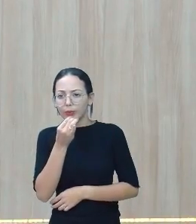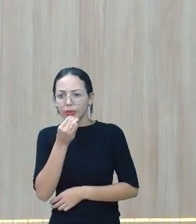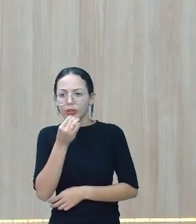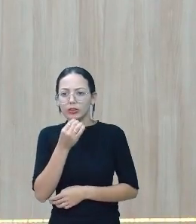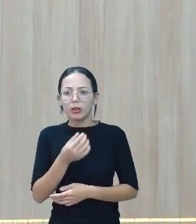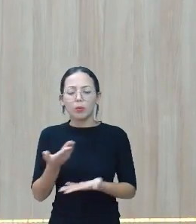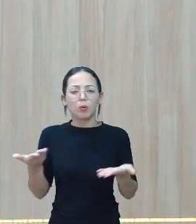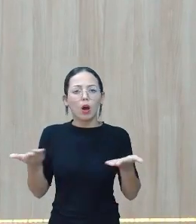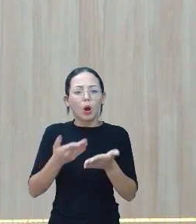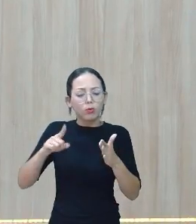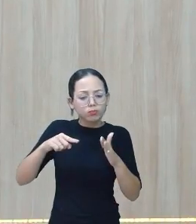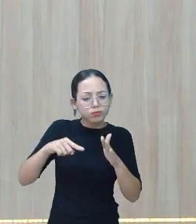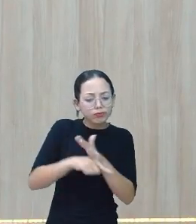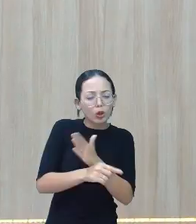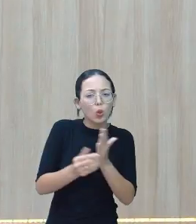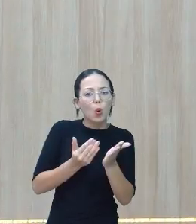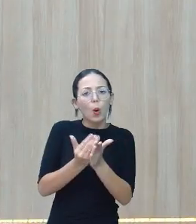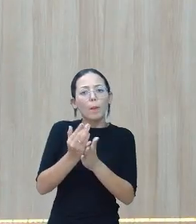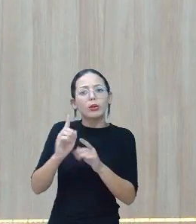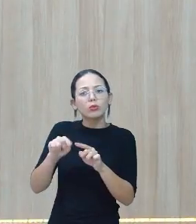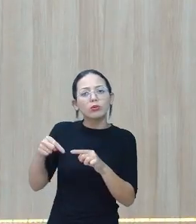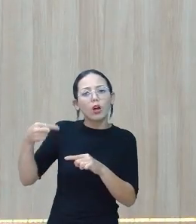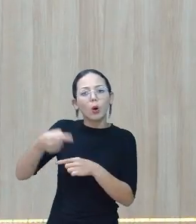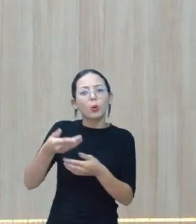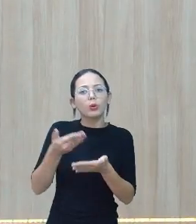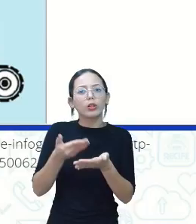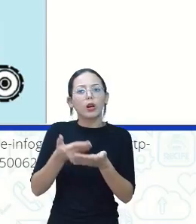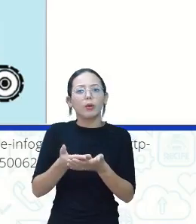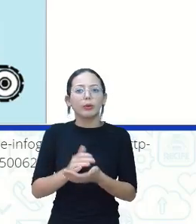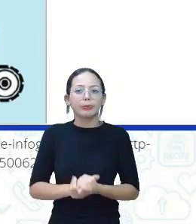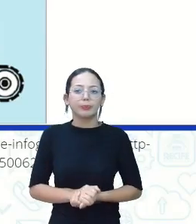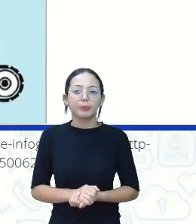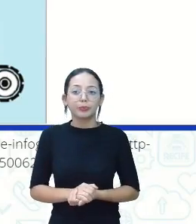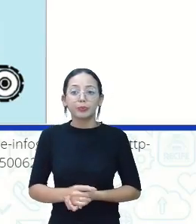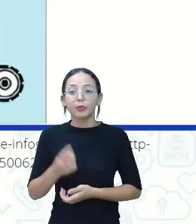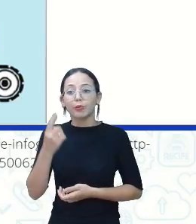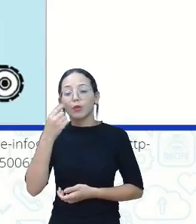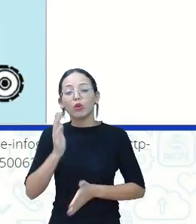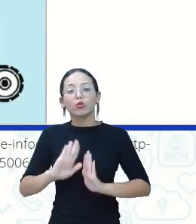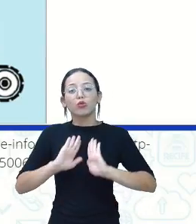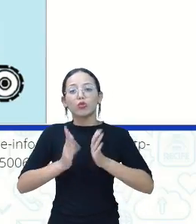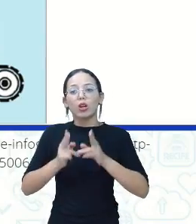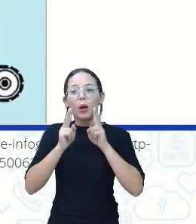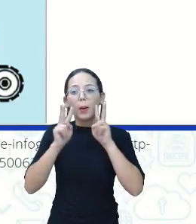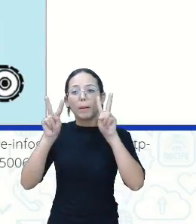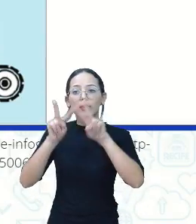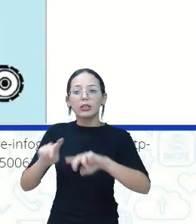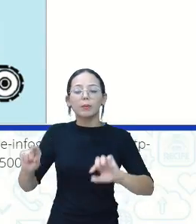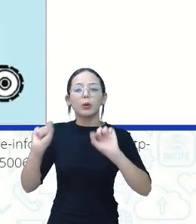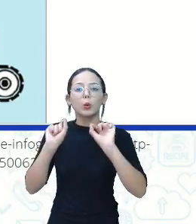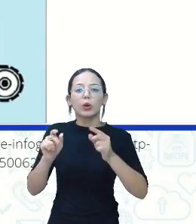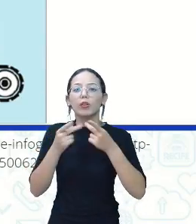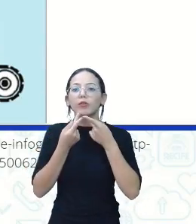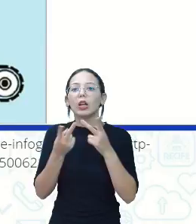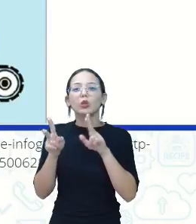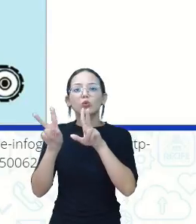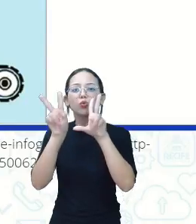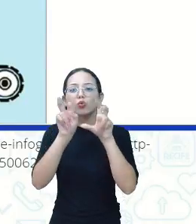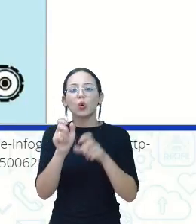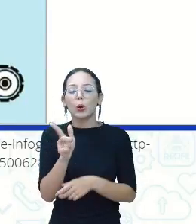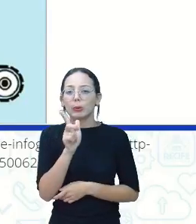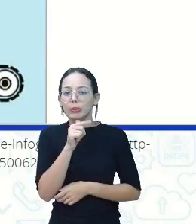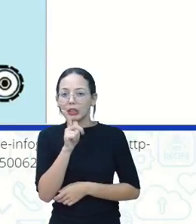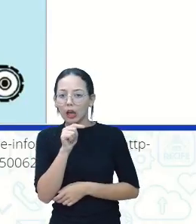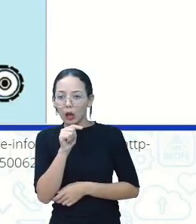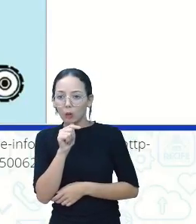mais explorado no início da próxima aula. Então, sem ler nada, a gente já observa que esse infográfico aí está falando de água, pelo menos